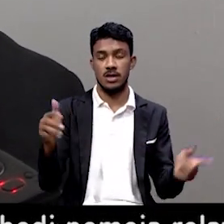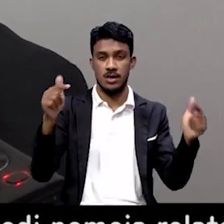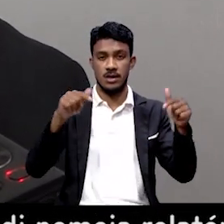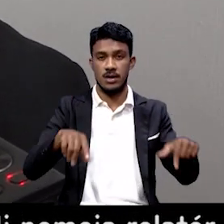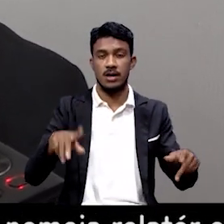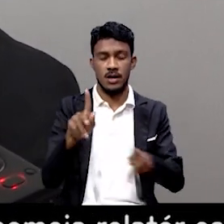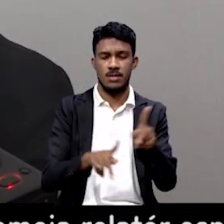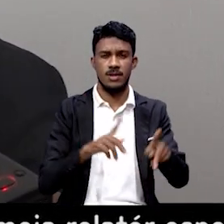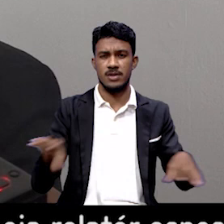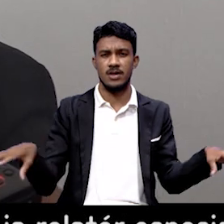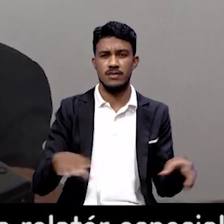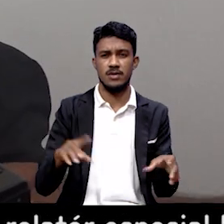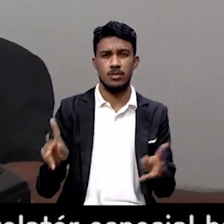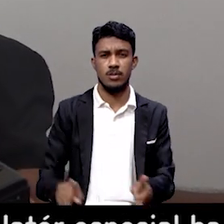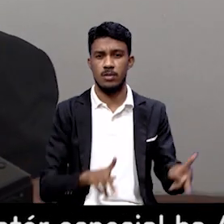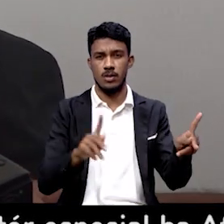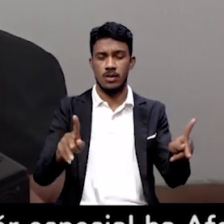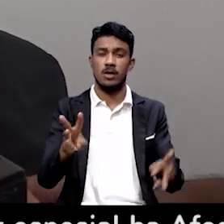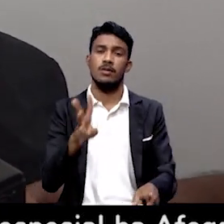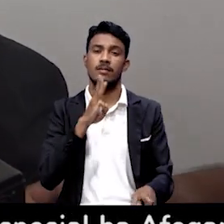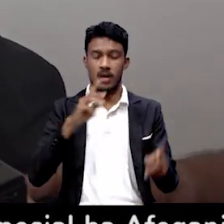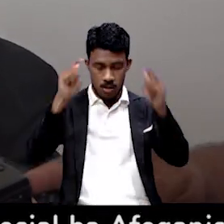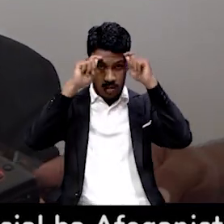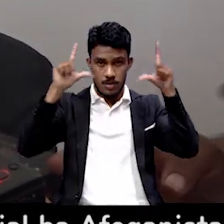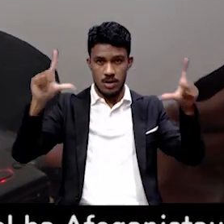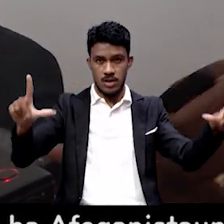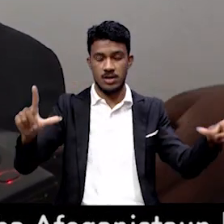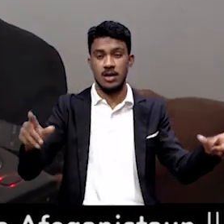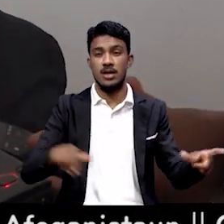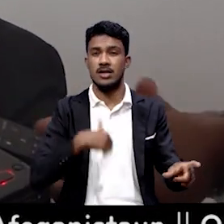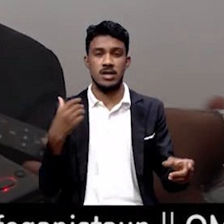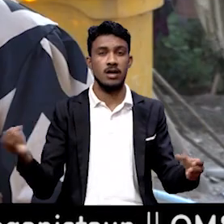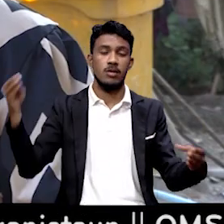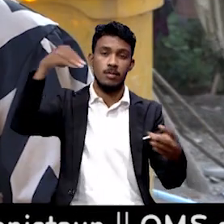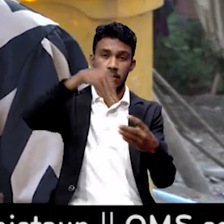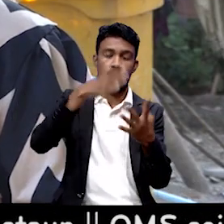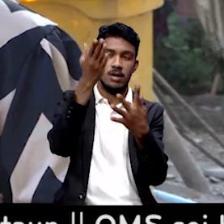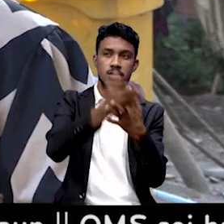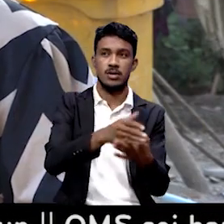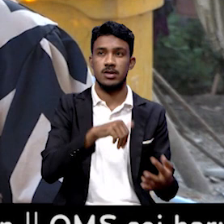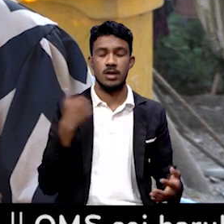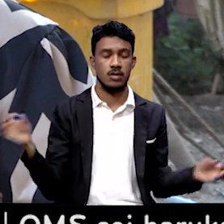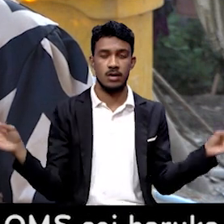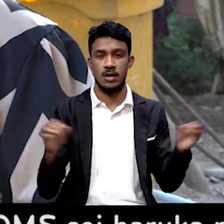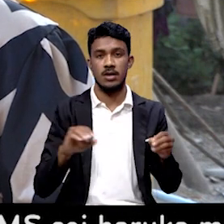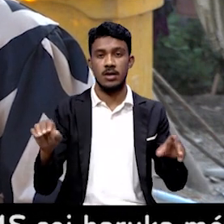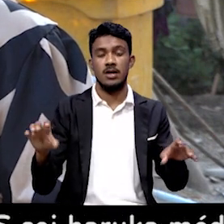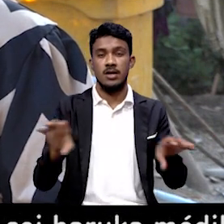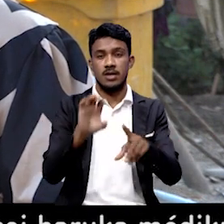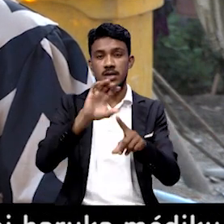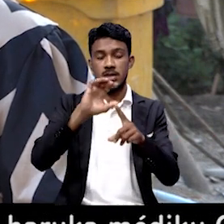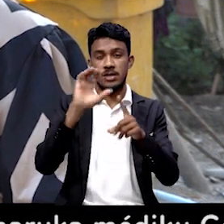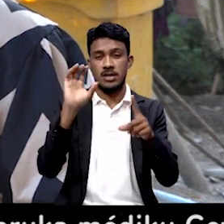Funcionário público, menina. Beto Moreste, e era para esse recrutamento. E balão tama, balão latama. Chefe aldeia Tubarai Mete